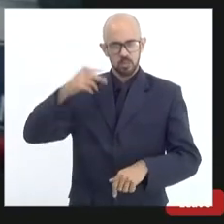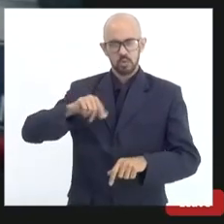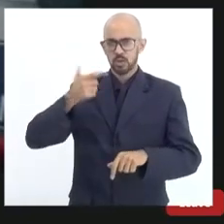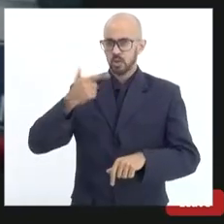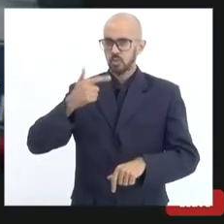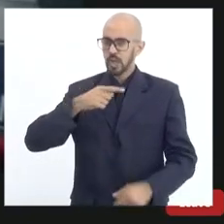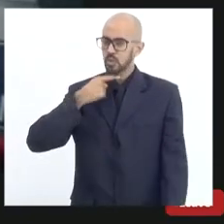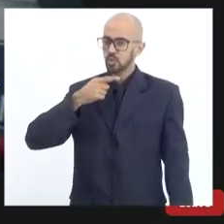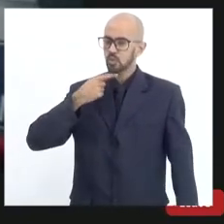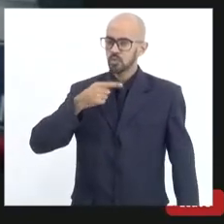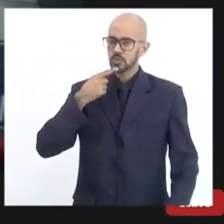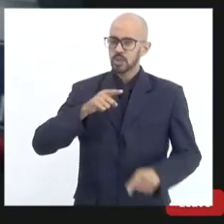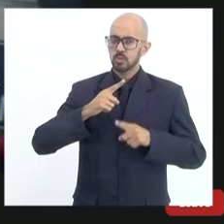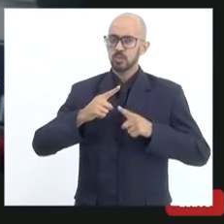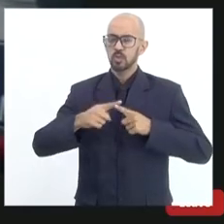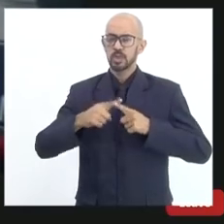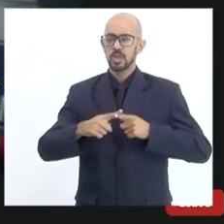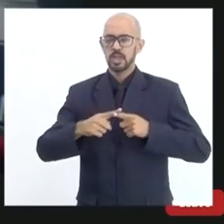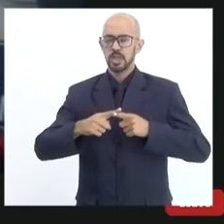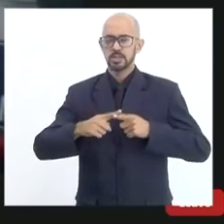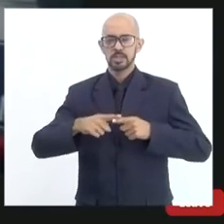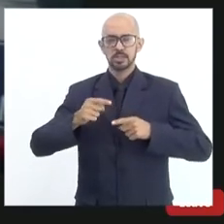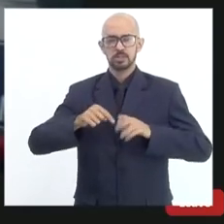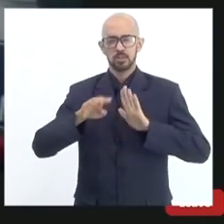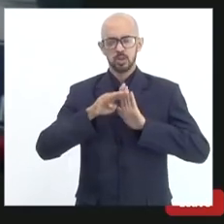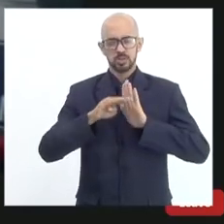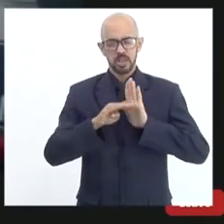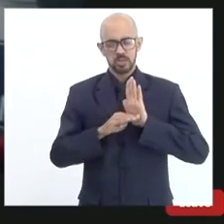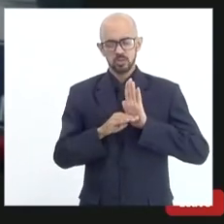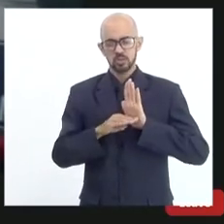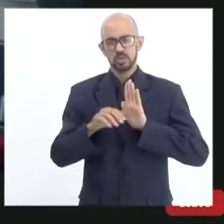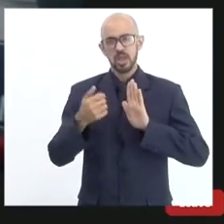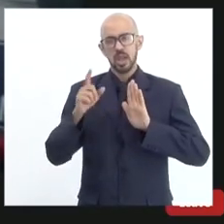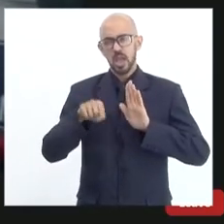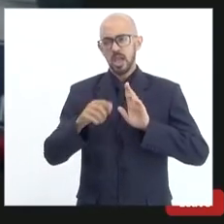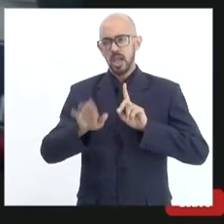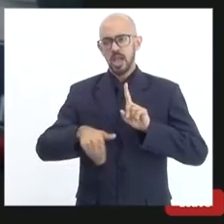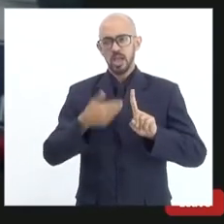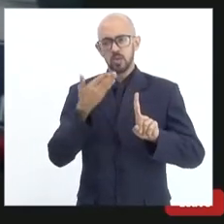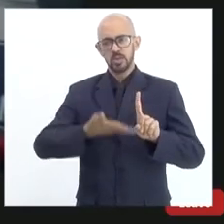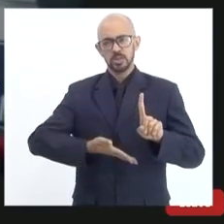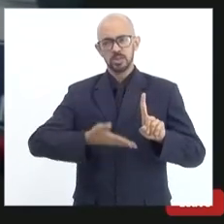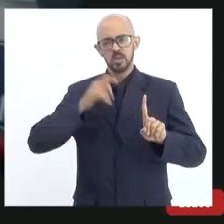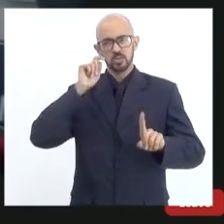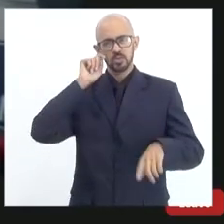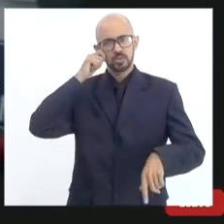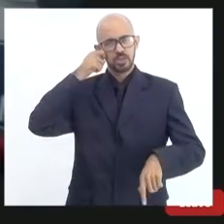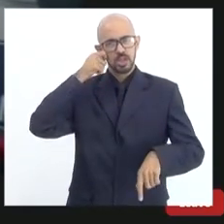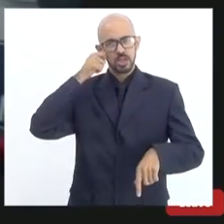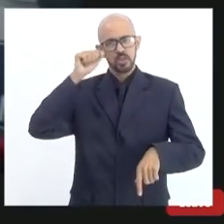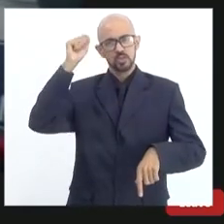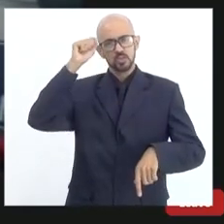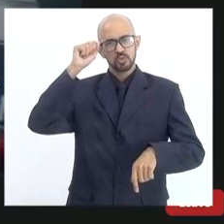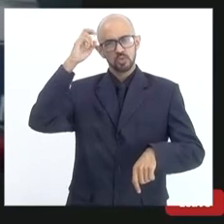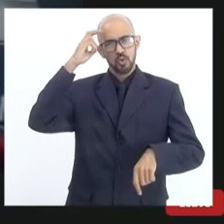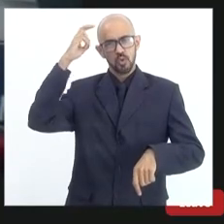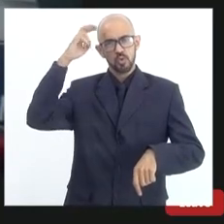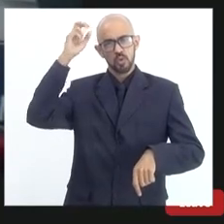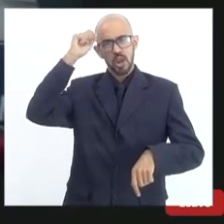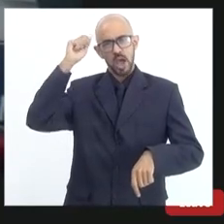nenhuma, esses processos também se dão em reconhecer as pessoas negras de matriz africana